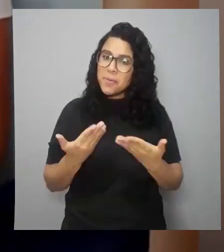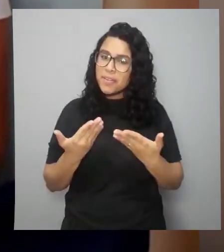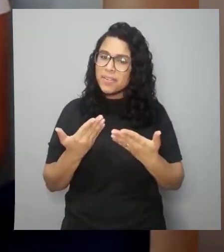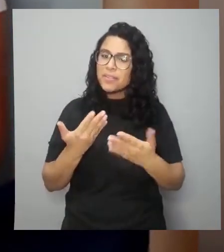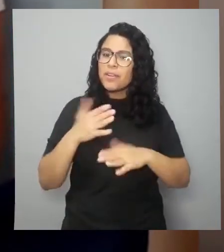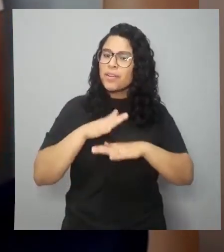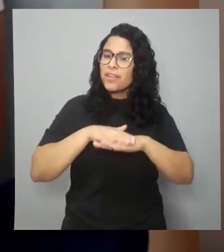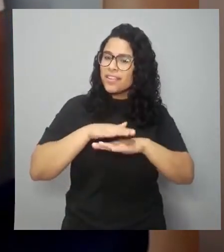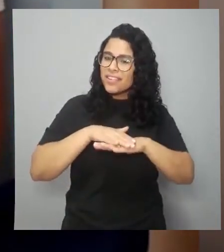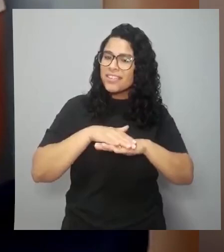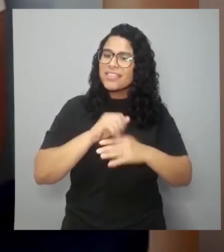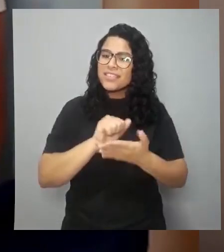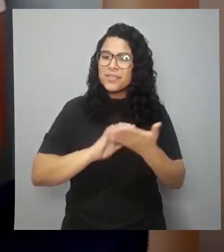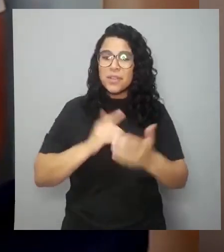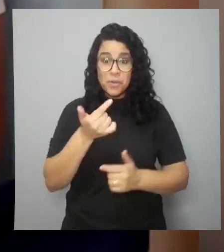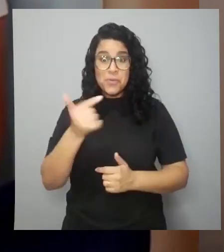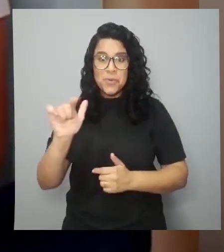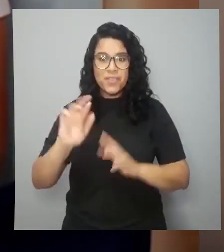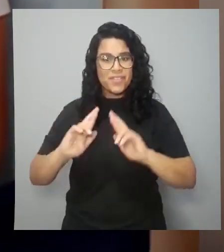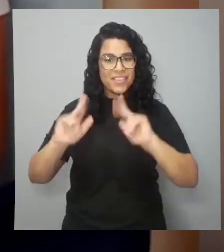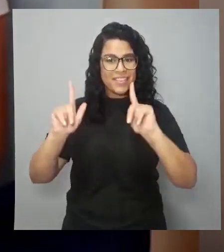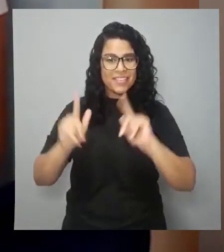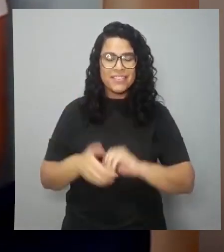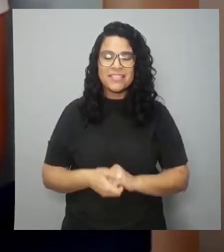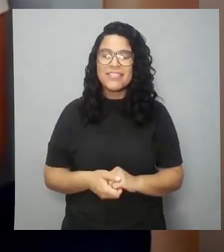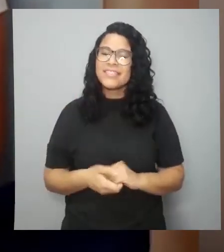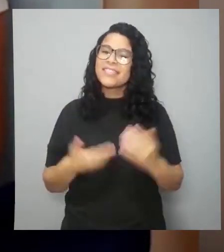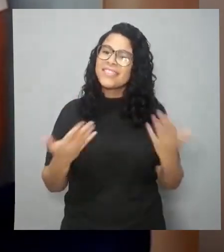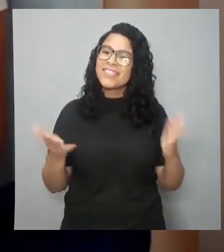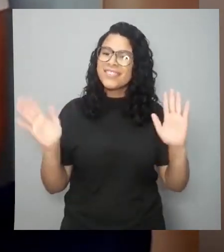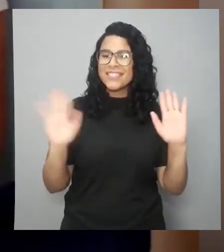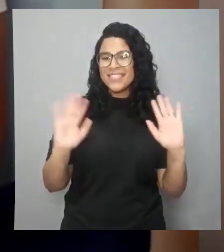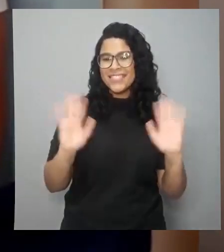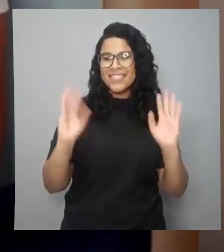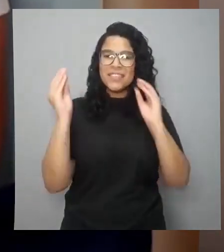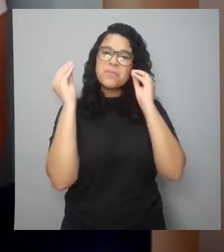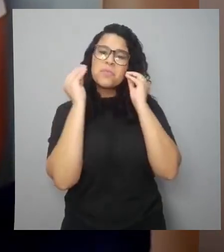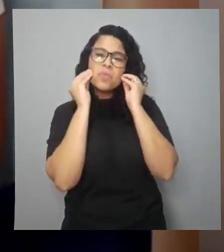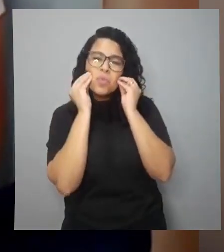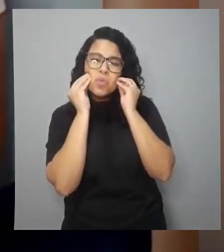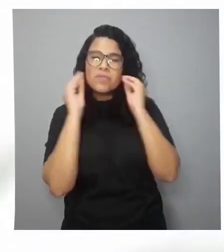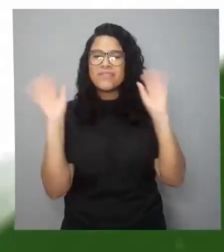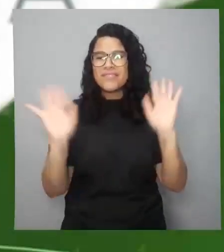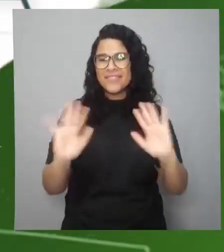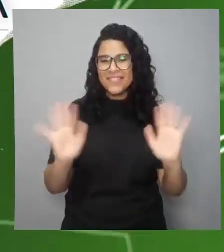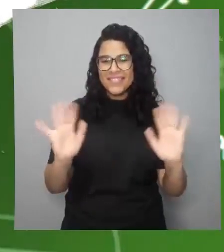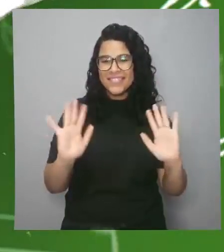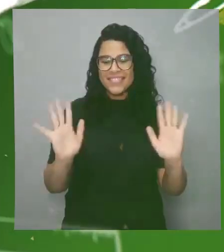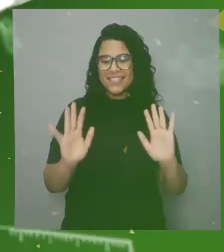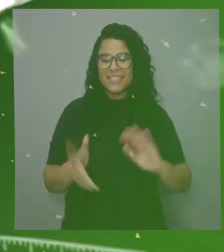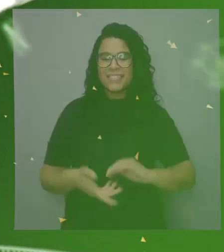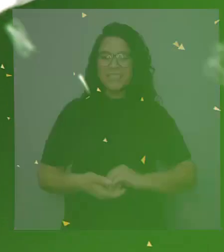uma outra atividade. Então, até logo! Um beijo para todas!